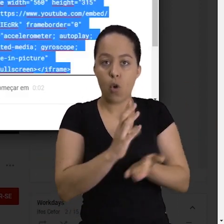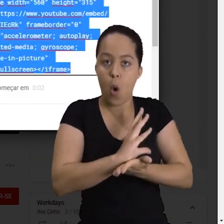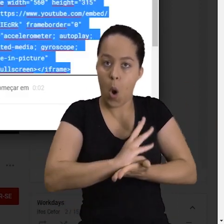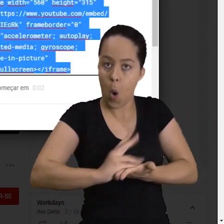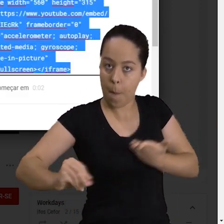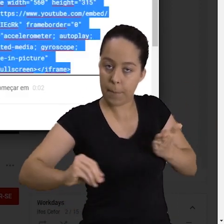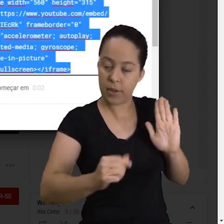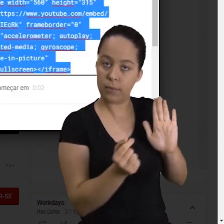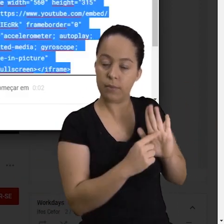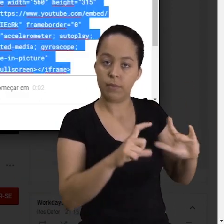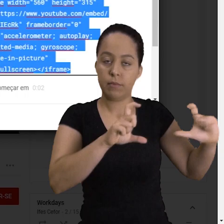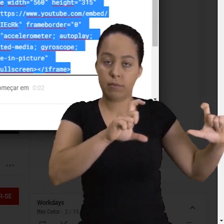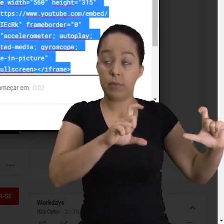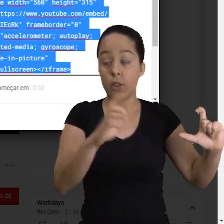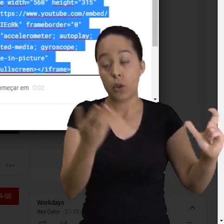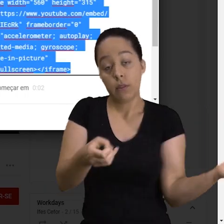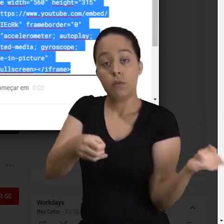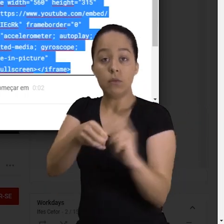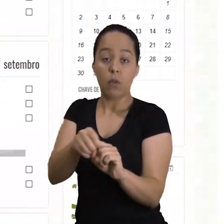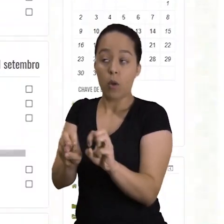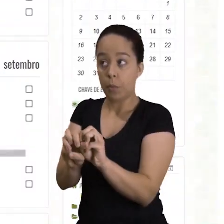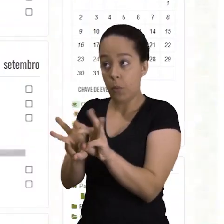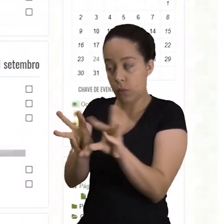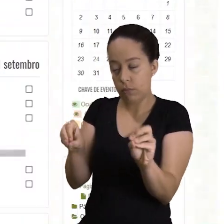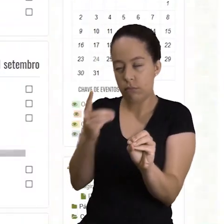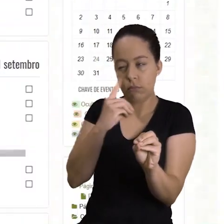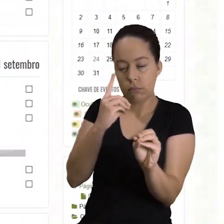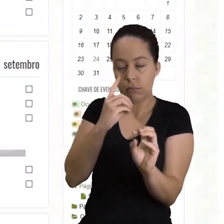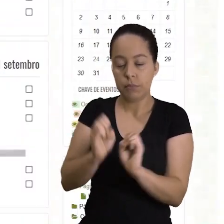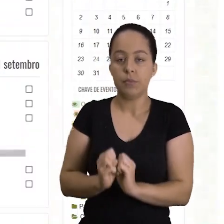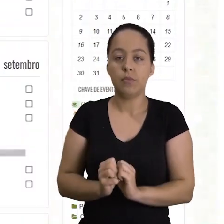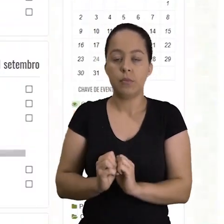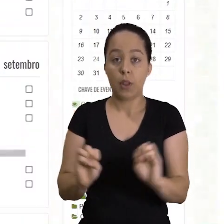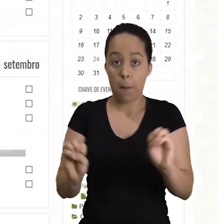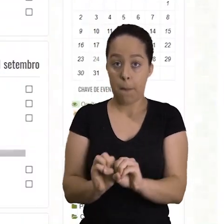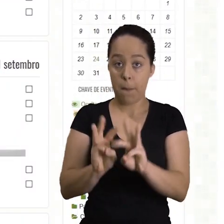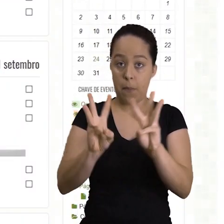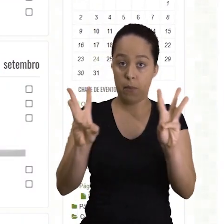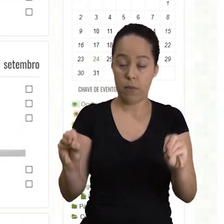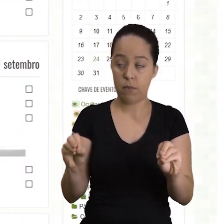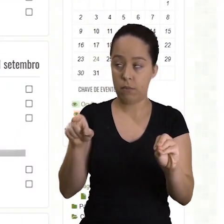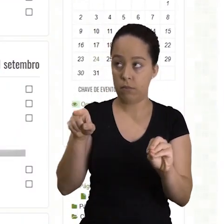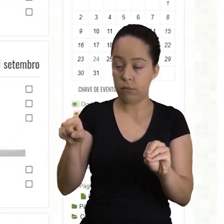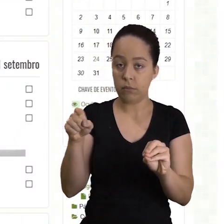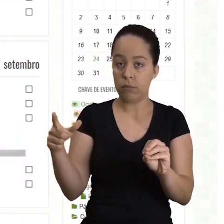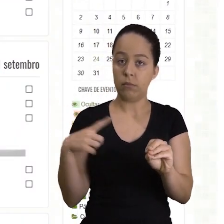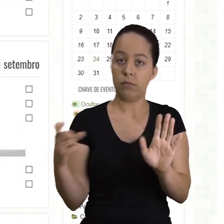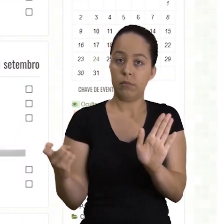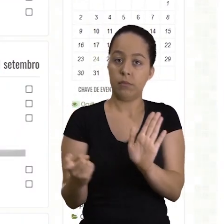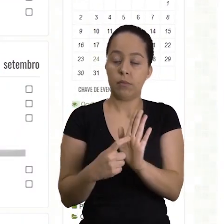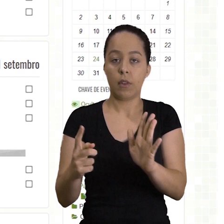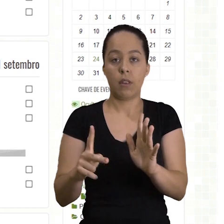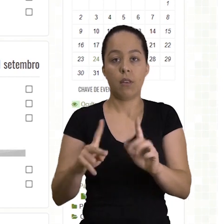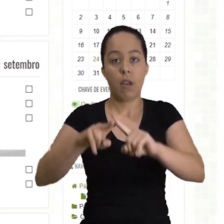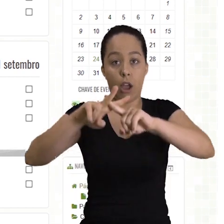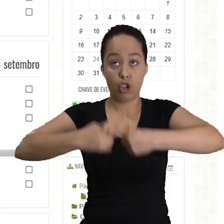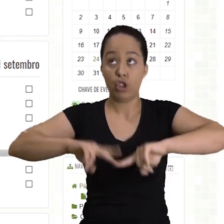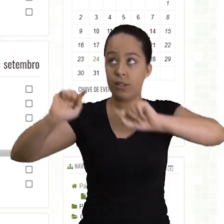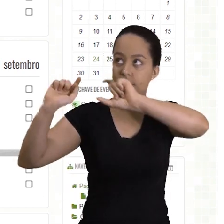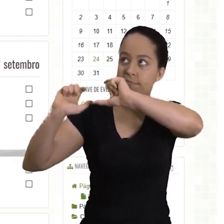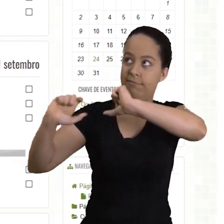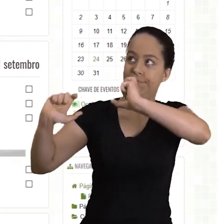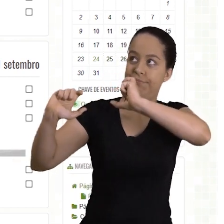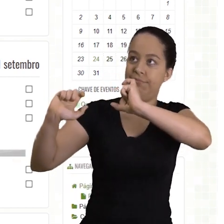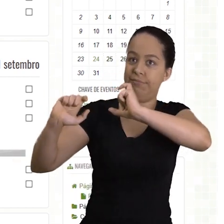copia e aí vai para a sua sala do Moodle novamente. Certo? Agora eu estou na sala do Moodle, eu vou ativar a edição